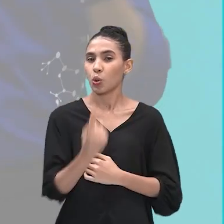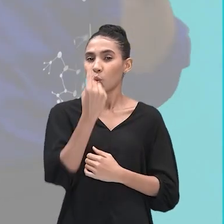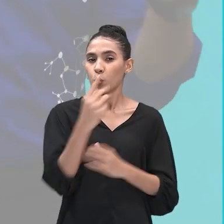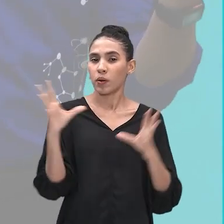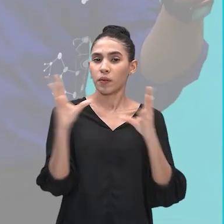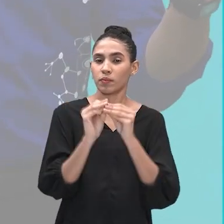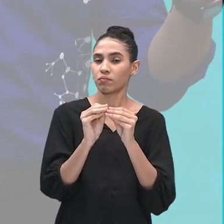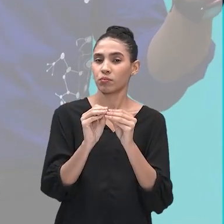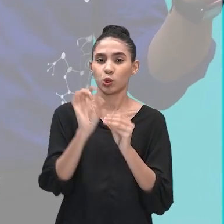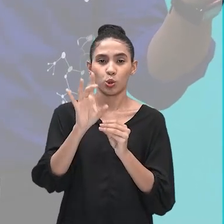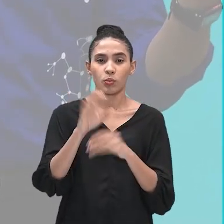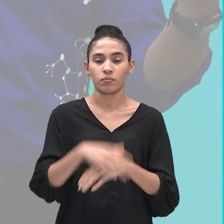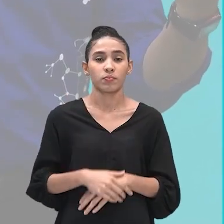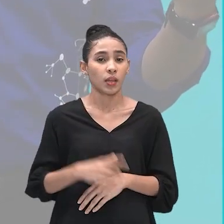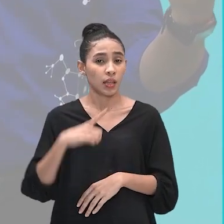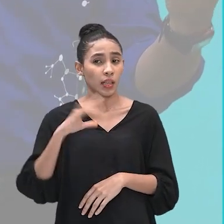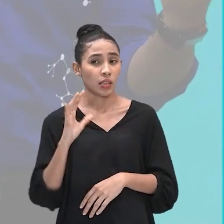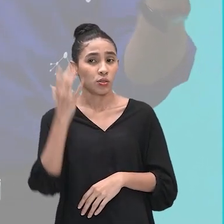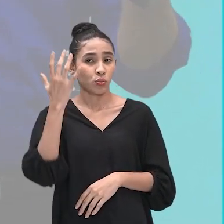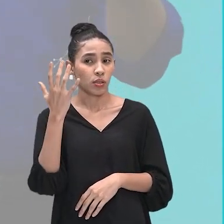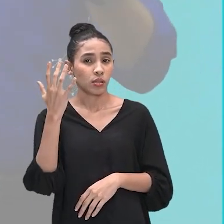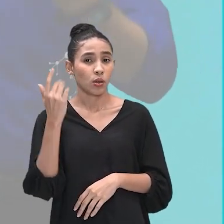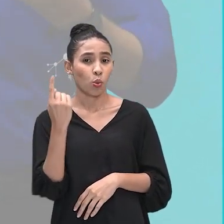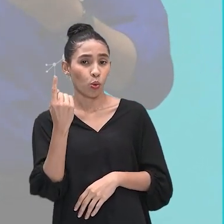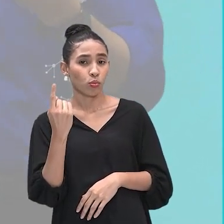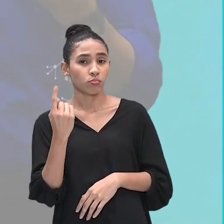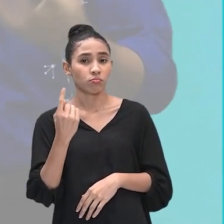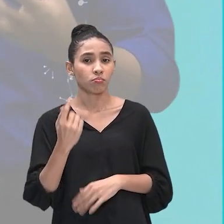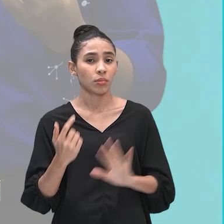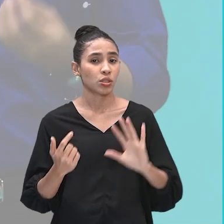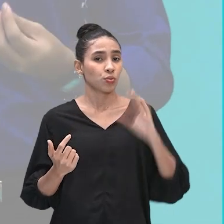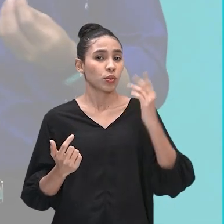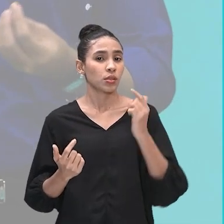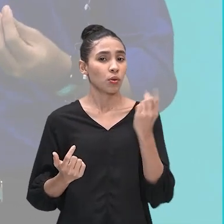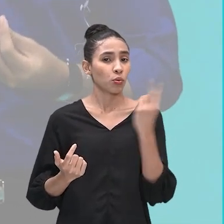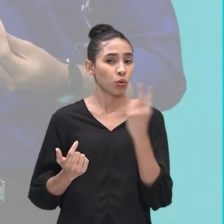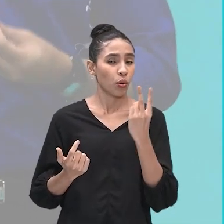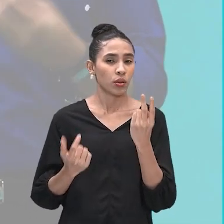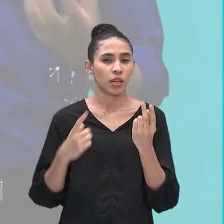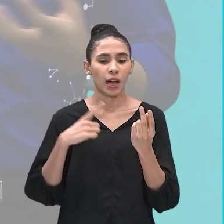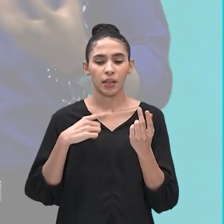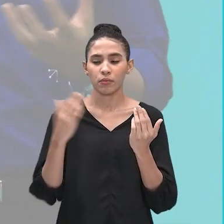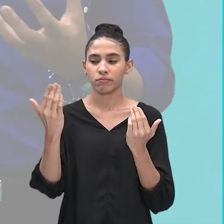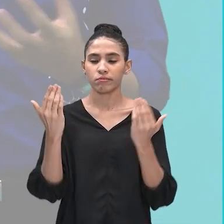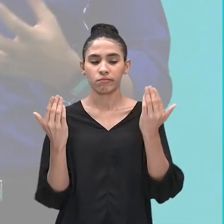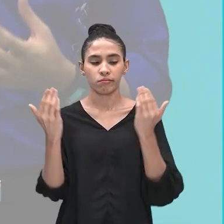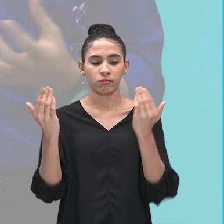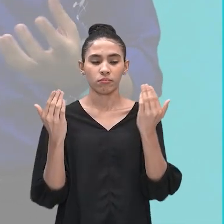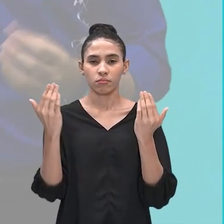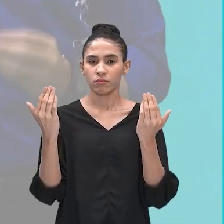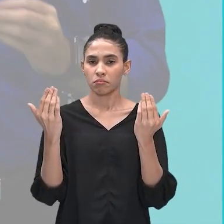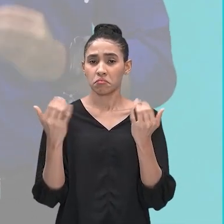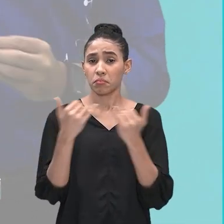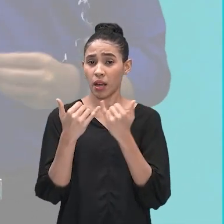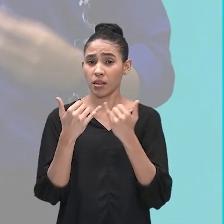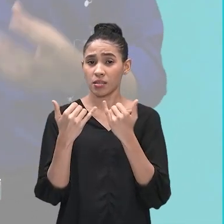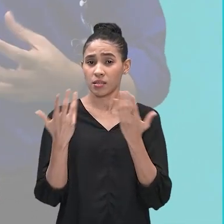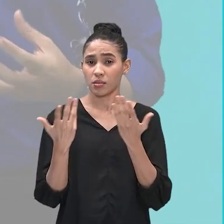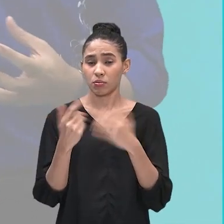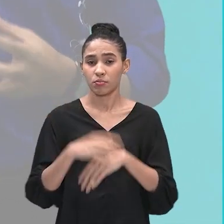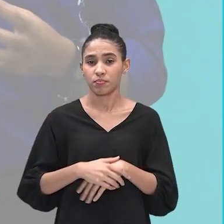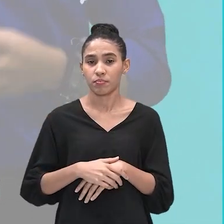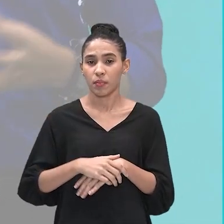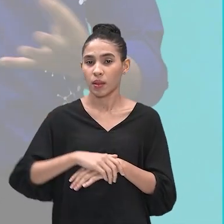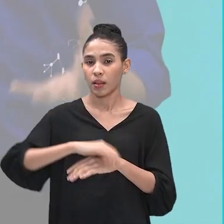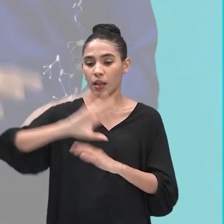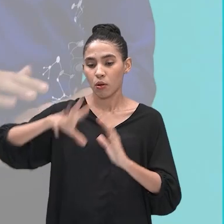conclusão. Tem uma situação, tem outra situação, e aí eu faço um certo tipo de comparação. Elas são meio que semelhantes, né? E eu faço um